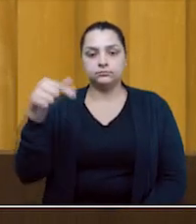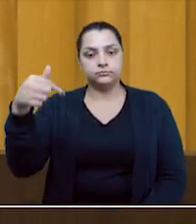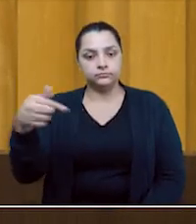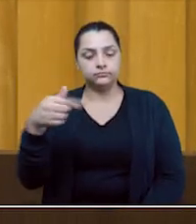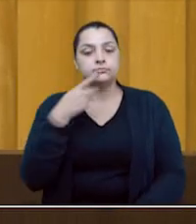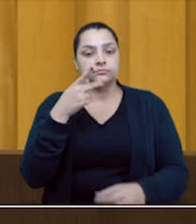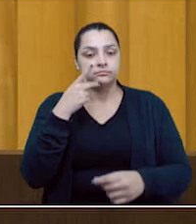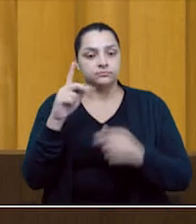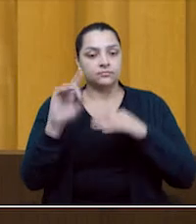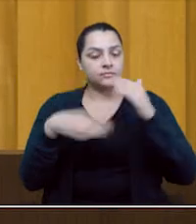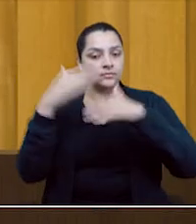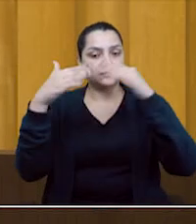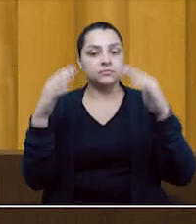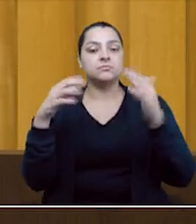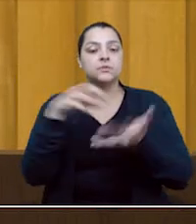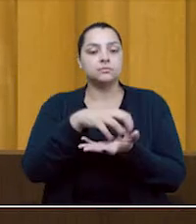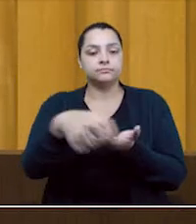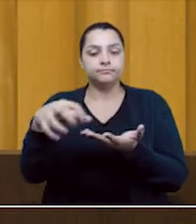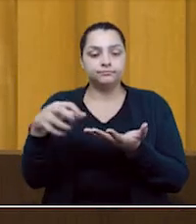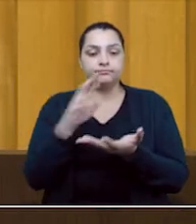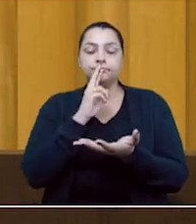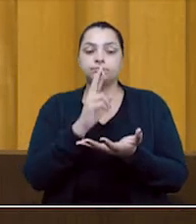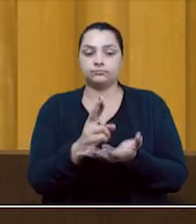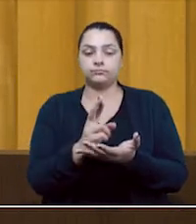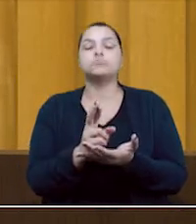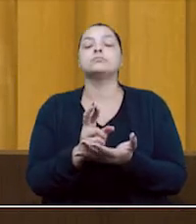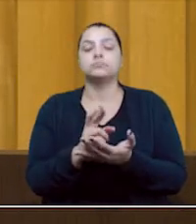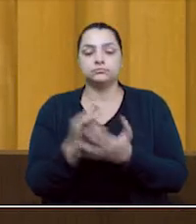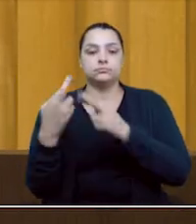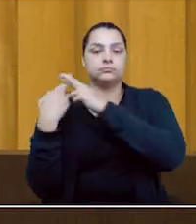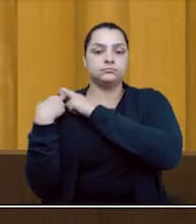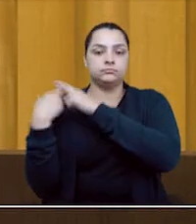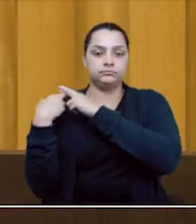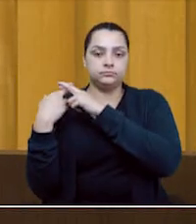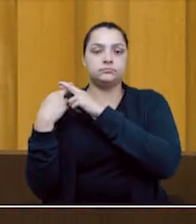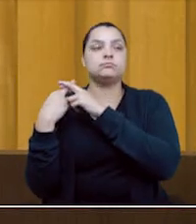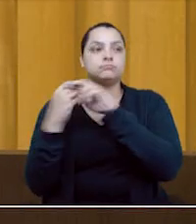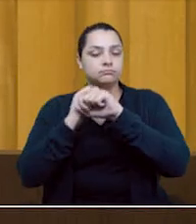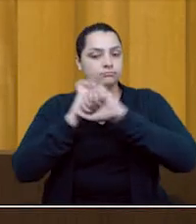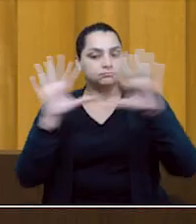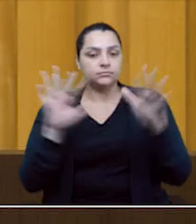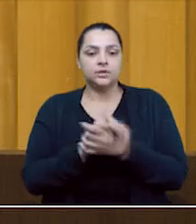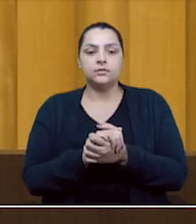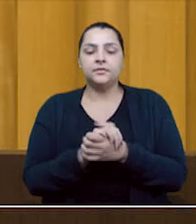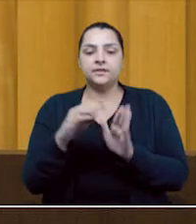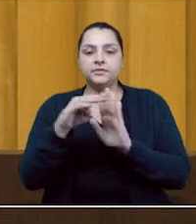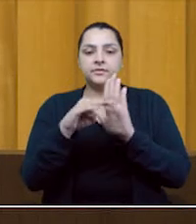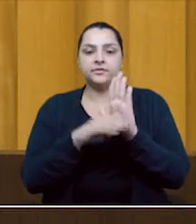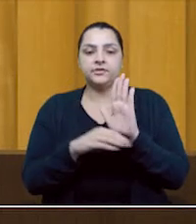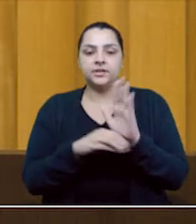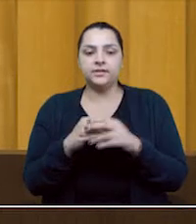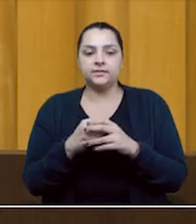desenvolvimento de instituições eficazes, responsáveis e transparentes, garantindo-se a tomada de